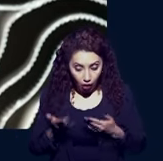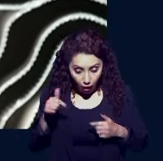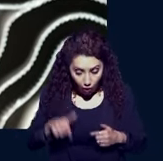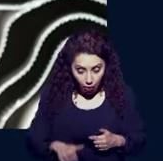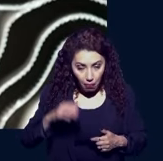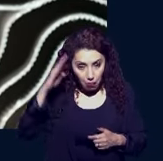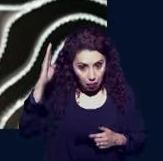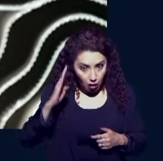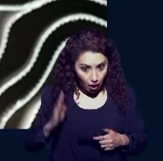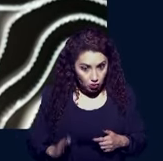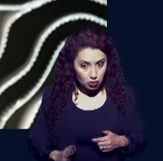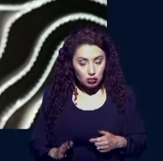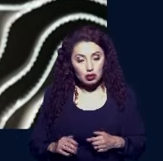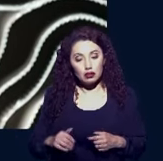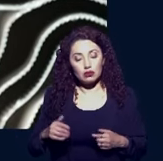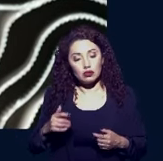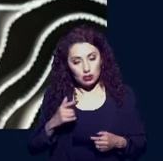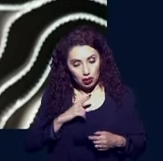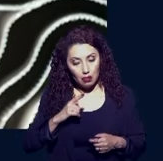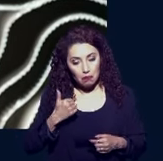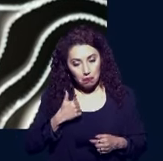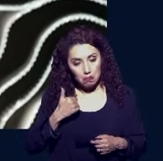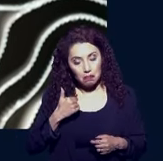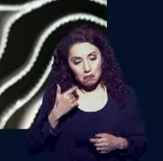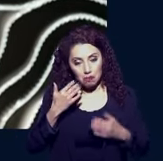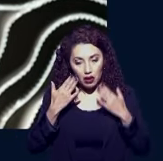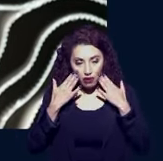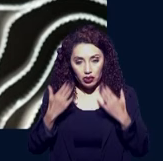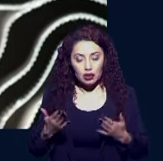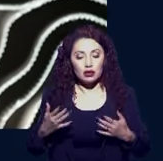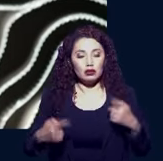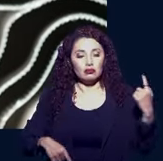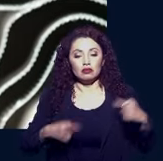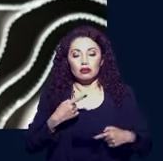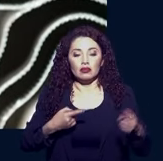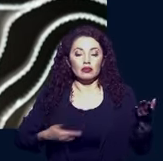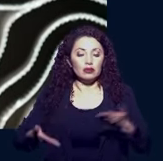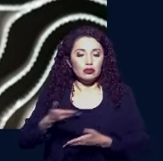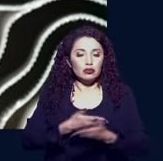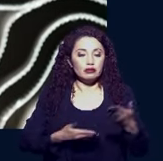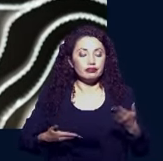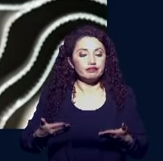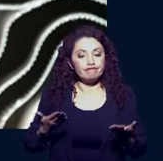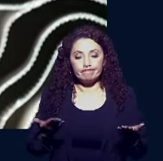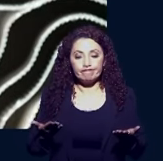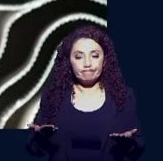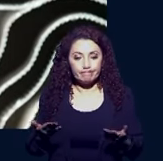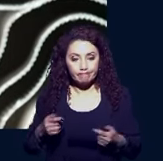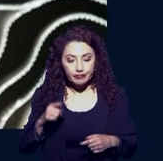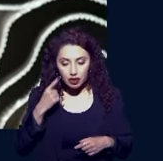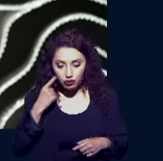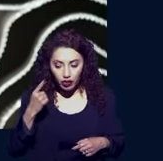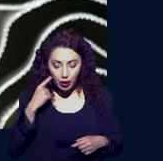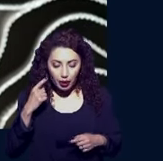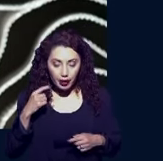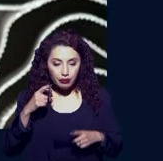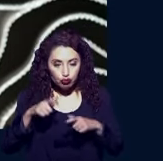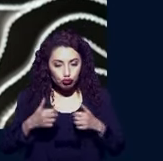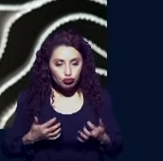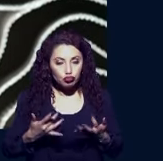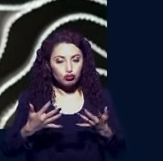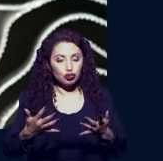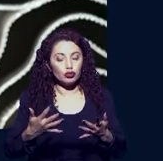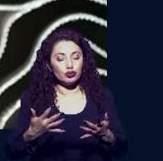e ele ainda é mais Evidente de que esse debate não se sustenta né quando a gente olha a produção global de grãos e cereais no